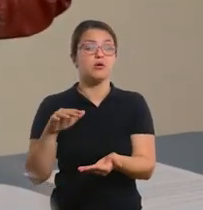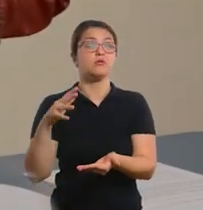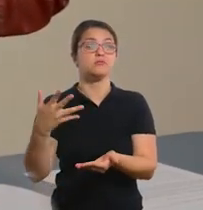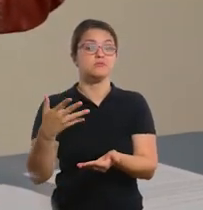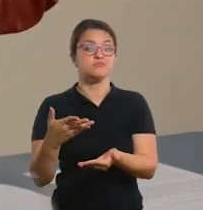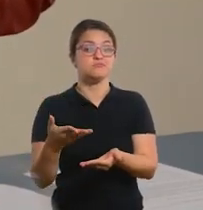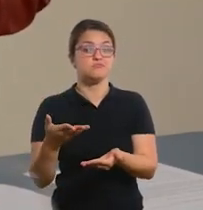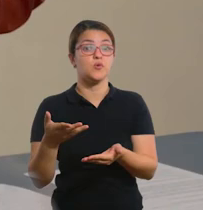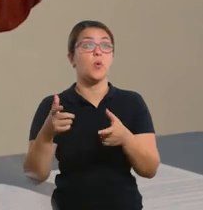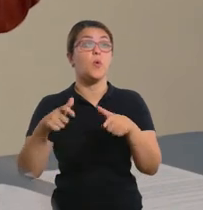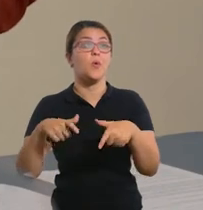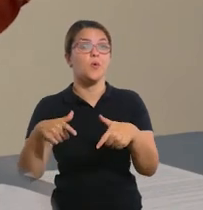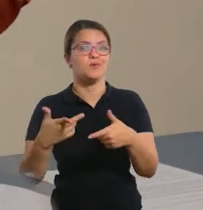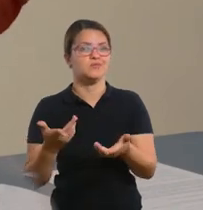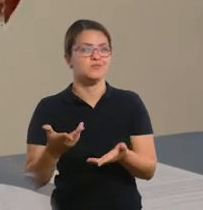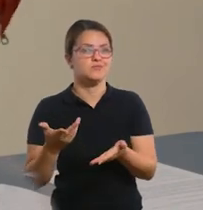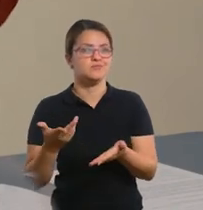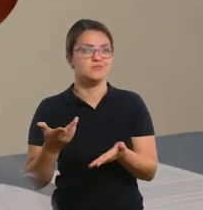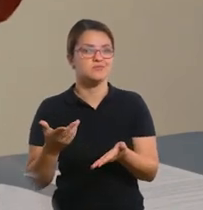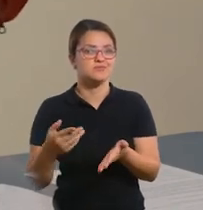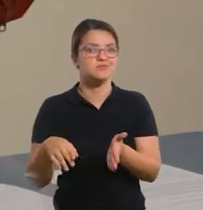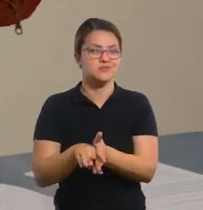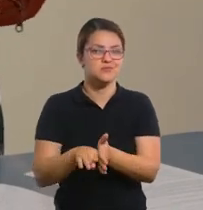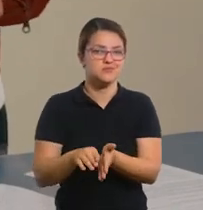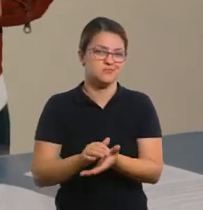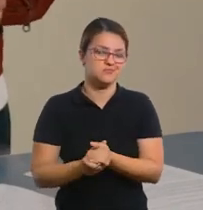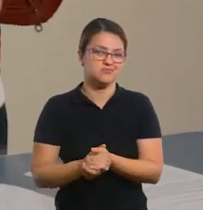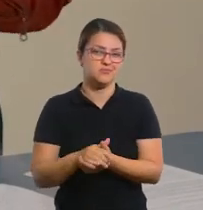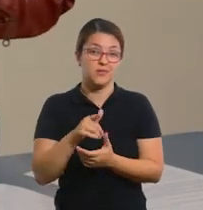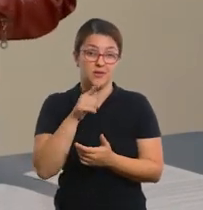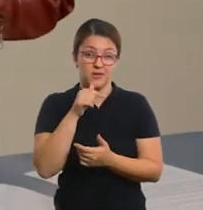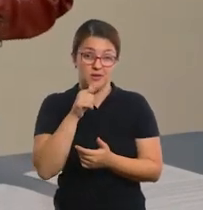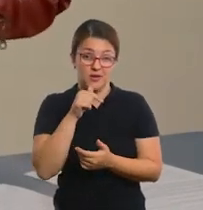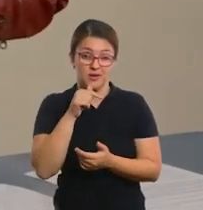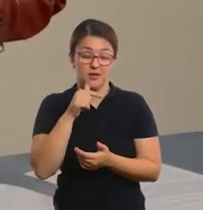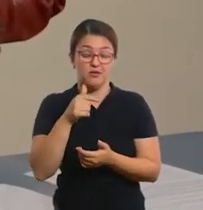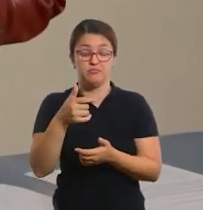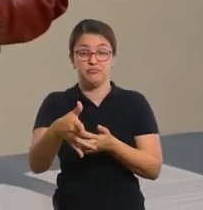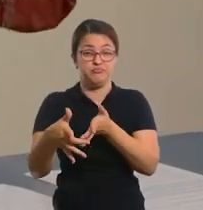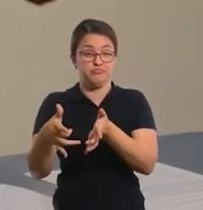água, né? Olha onde ele vai parar. Ele vai matar a vida que tem na água, tá bom?